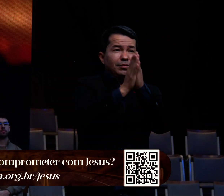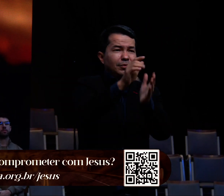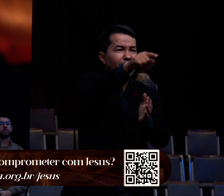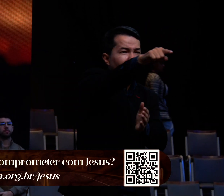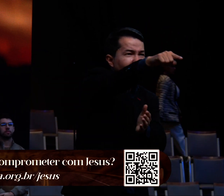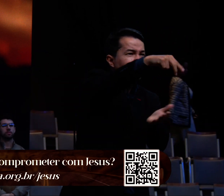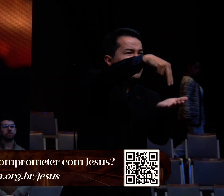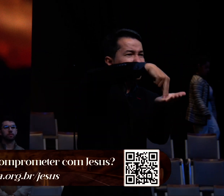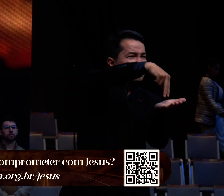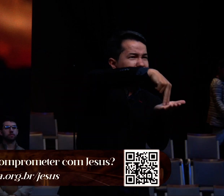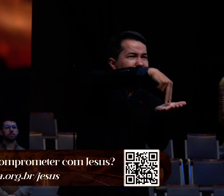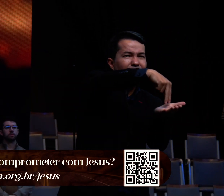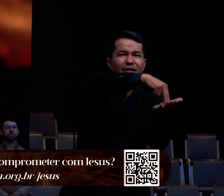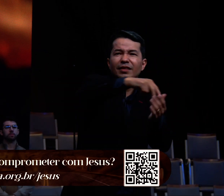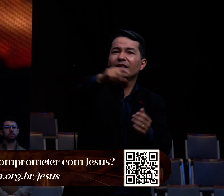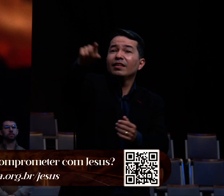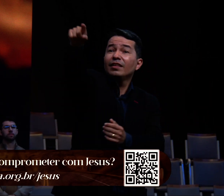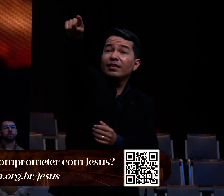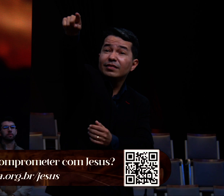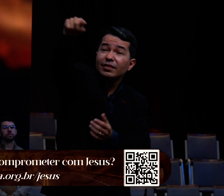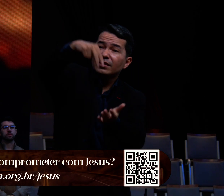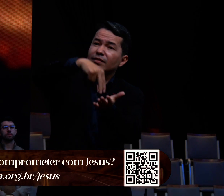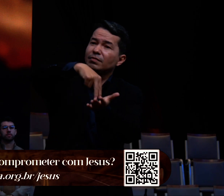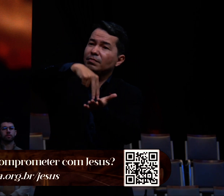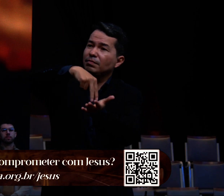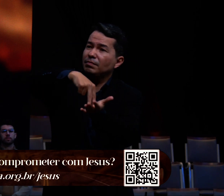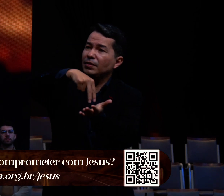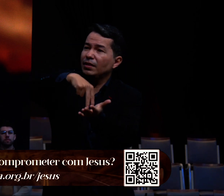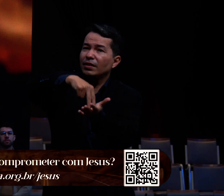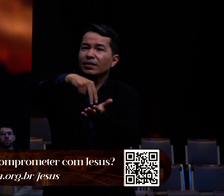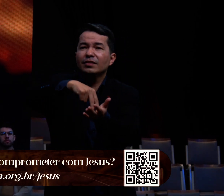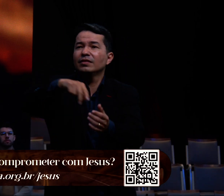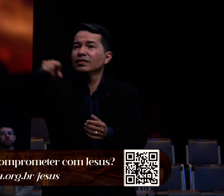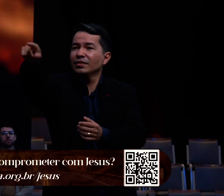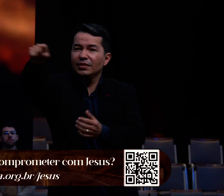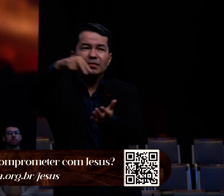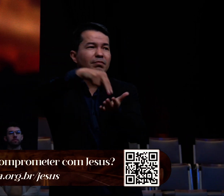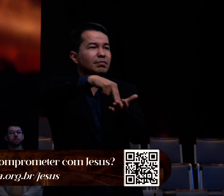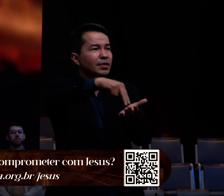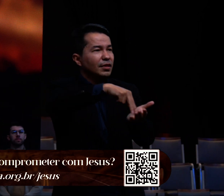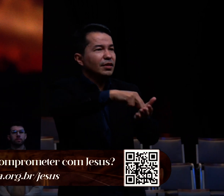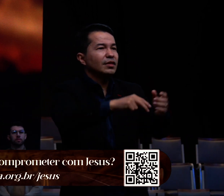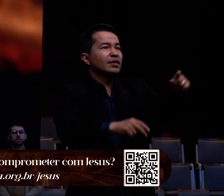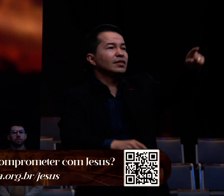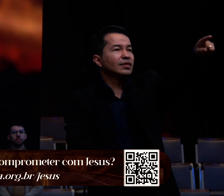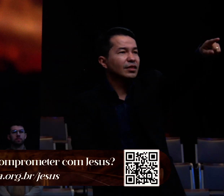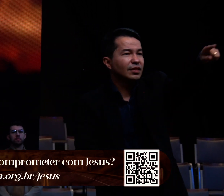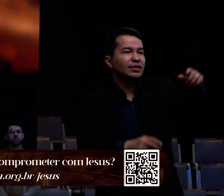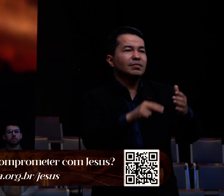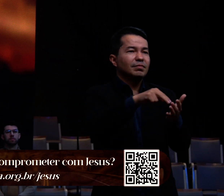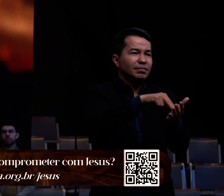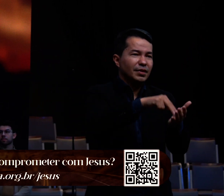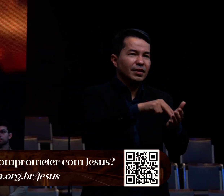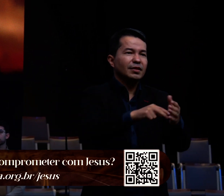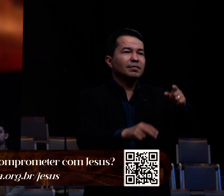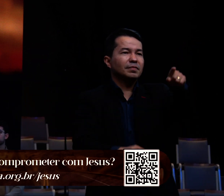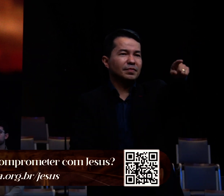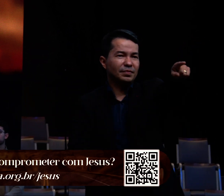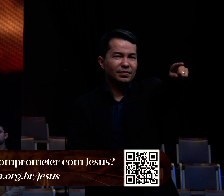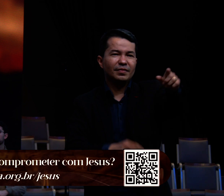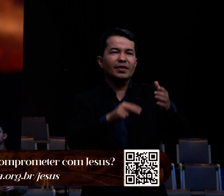da galeria, por favor, fique de pé. Aqui da minha direita. Por favor, ali